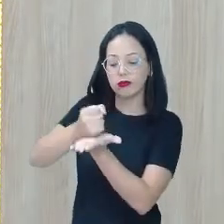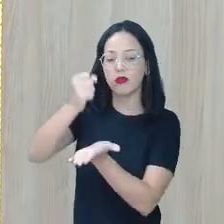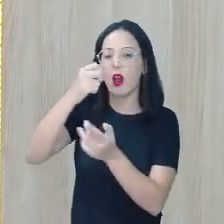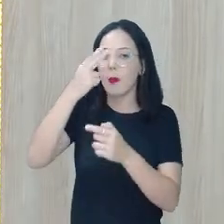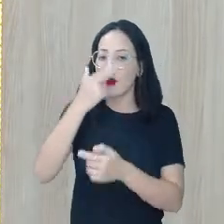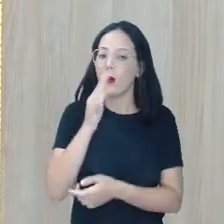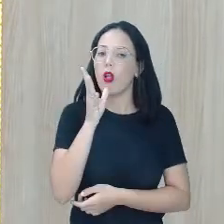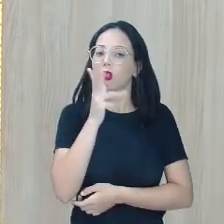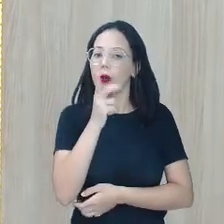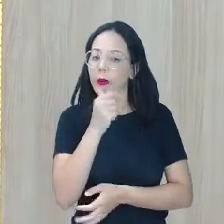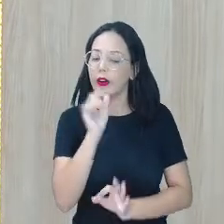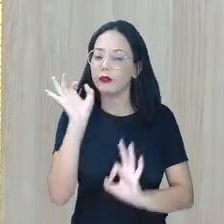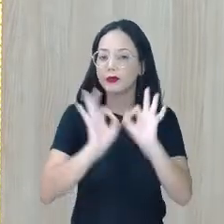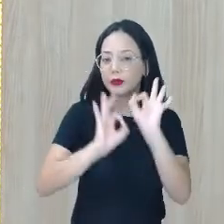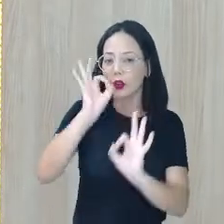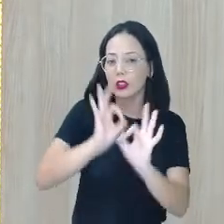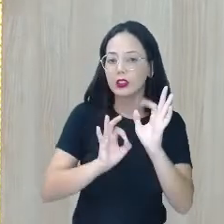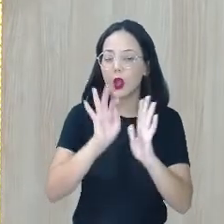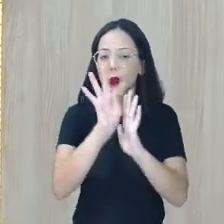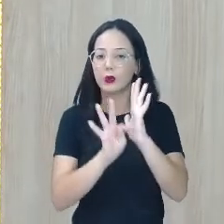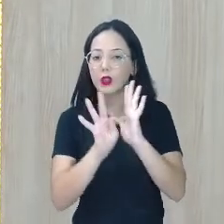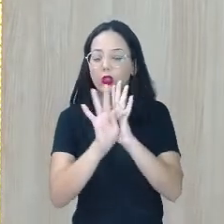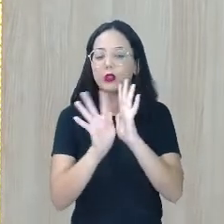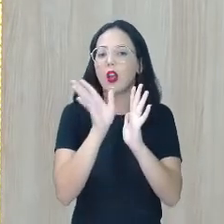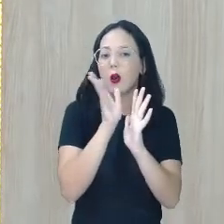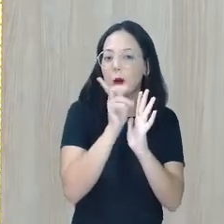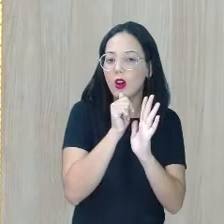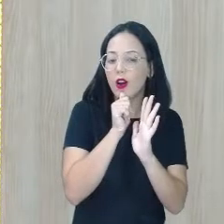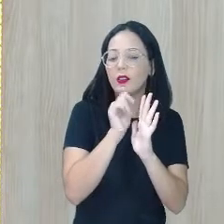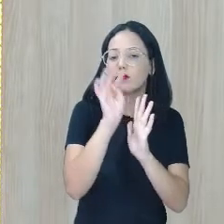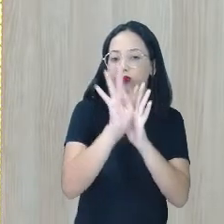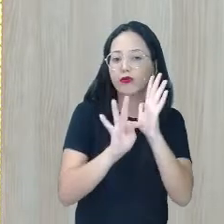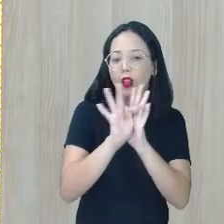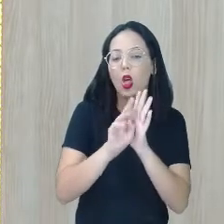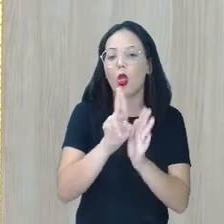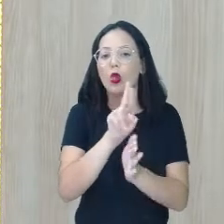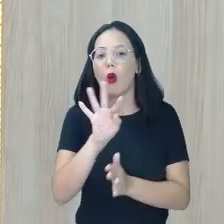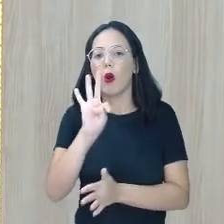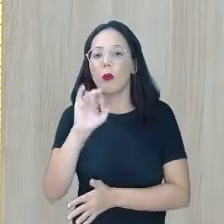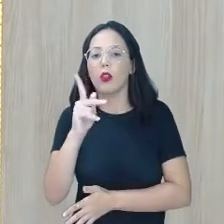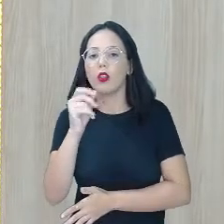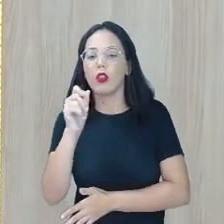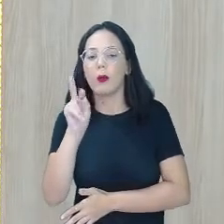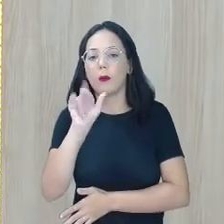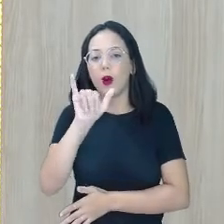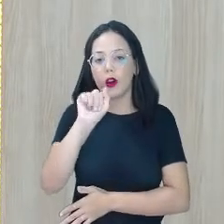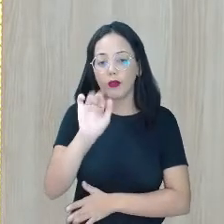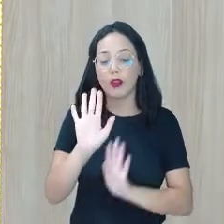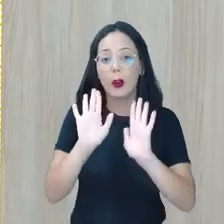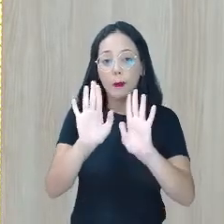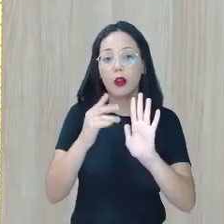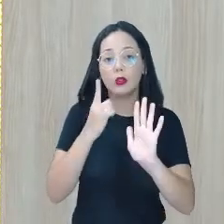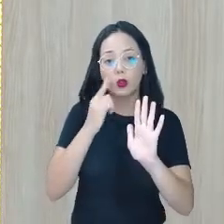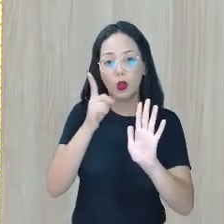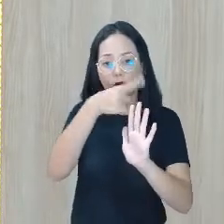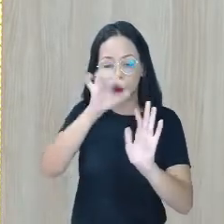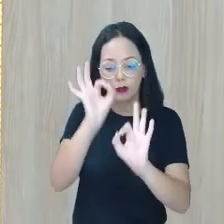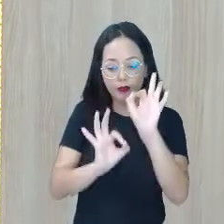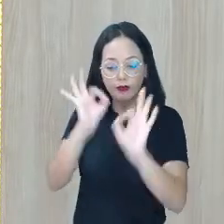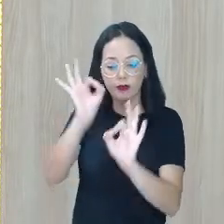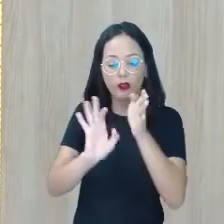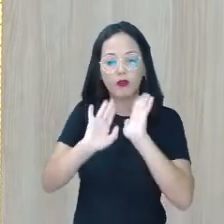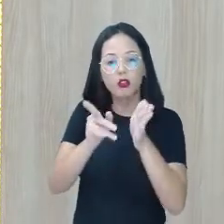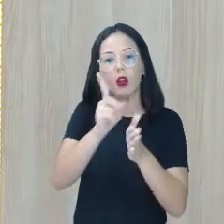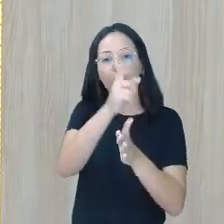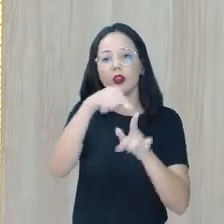você organizar ali o texto, né, da tipografia, mas quando você organizava,